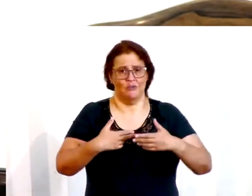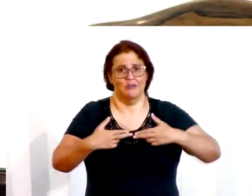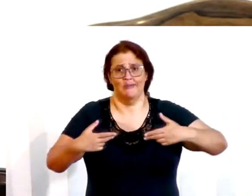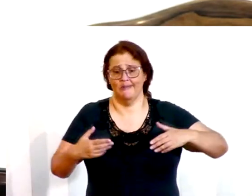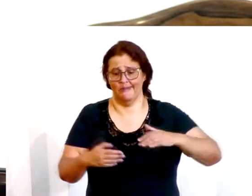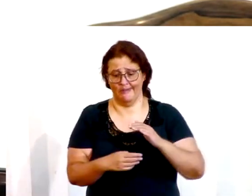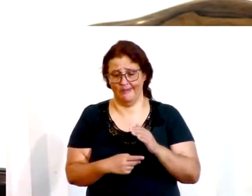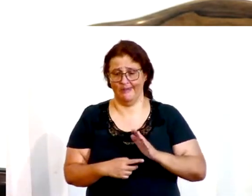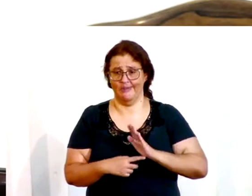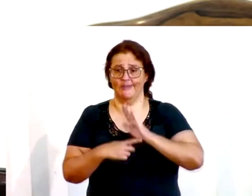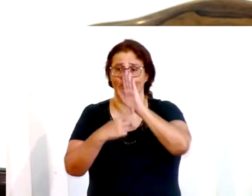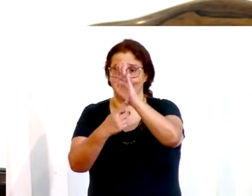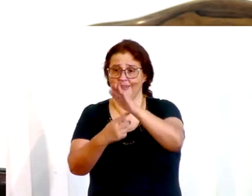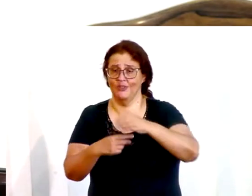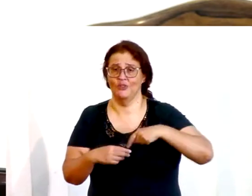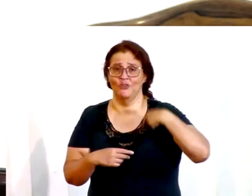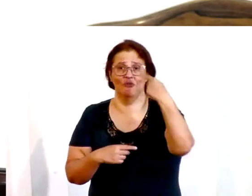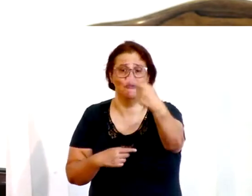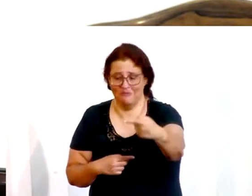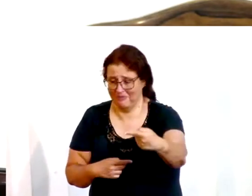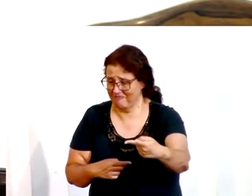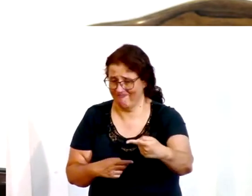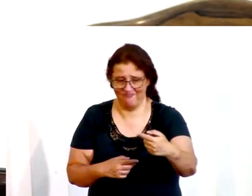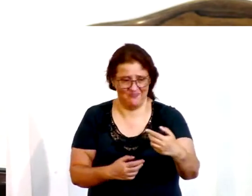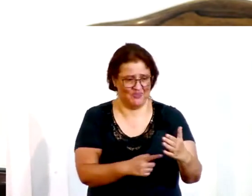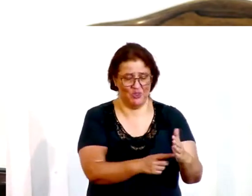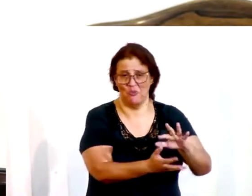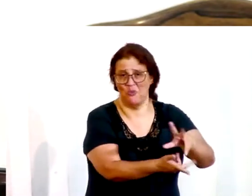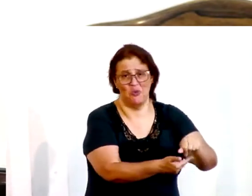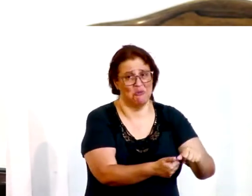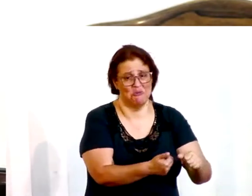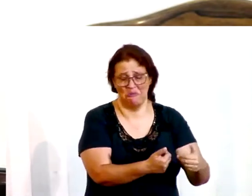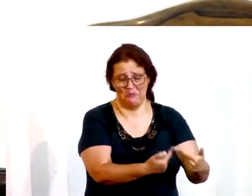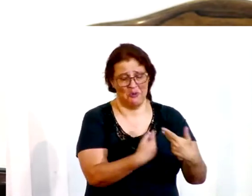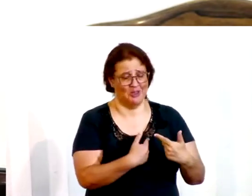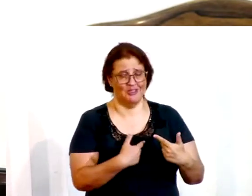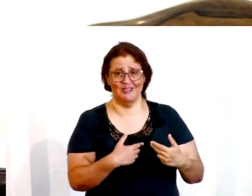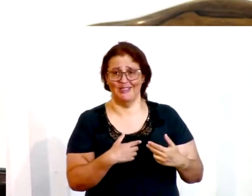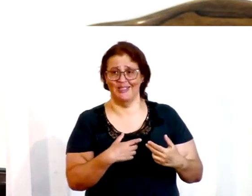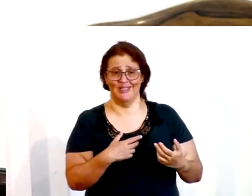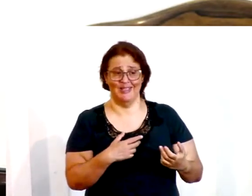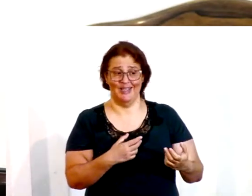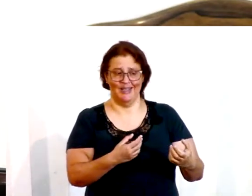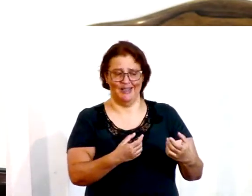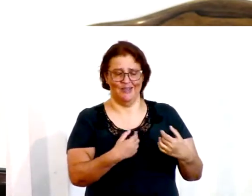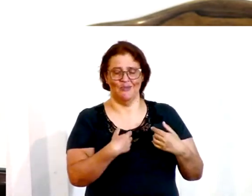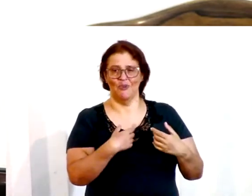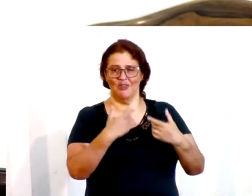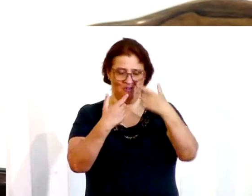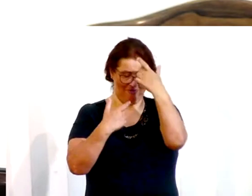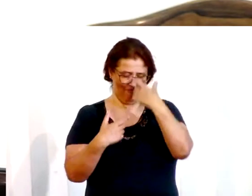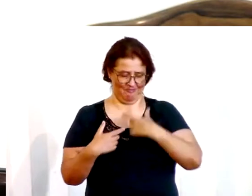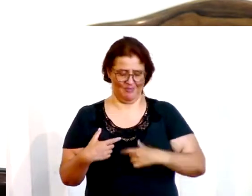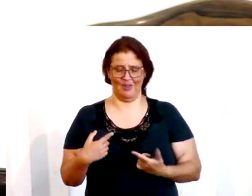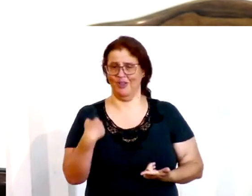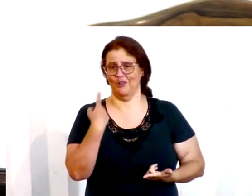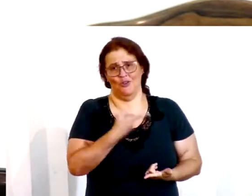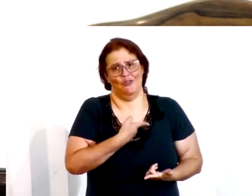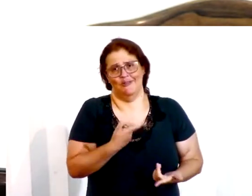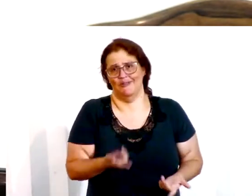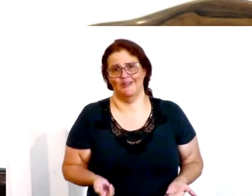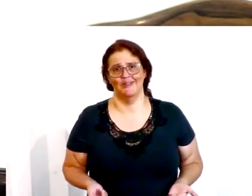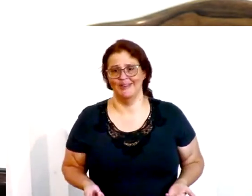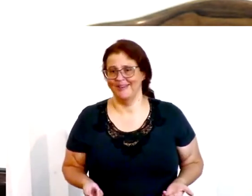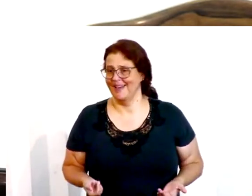não podem nos definir. E independente dela, estamos contentes onde Deus nos colocar, e essa